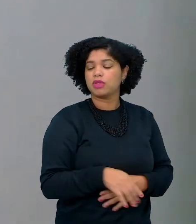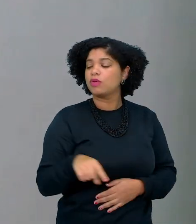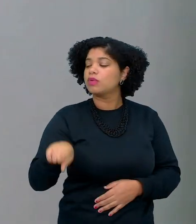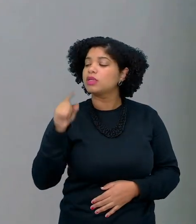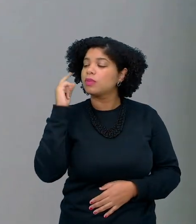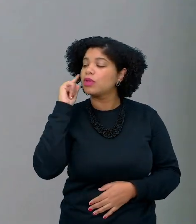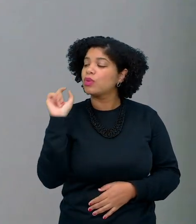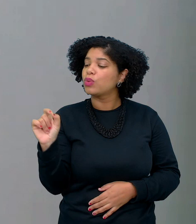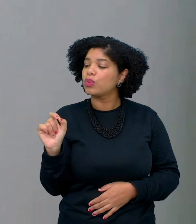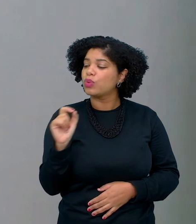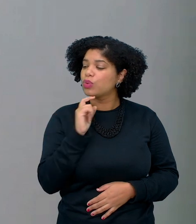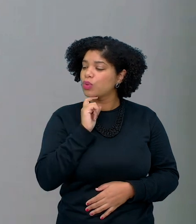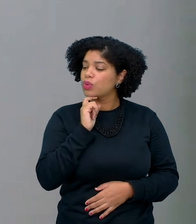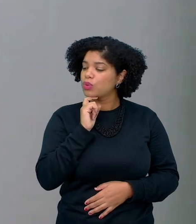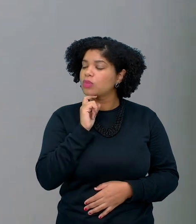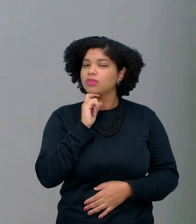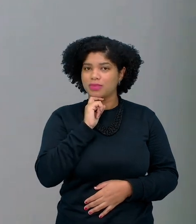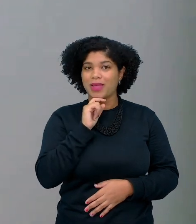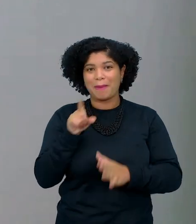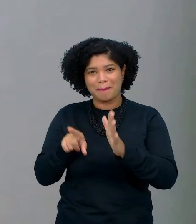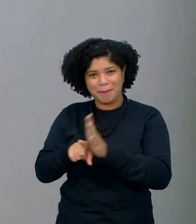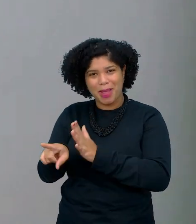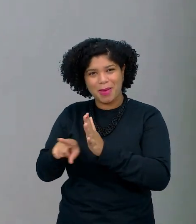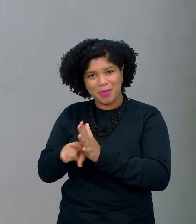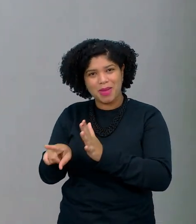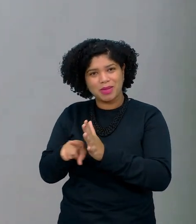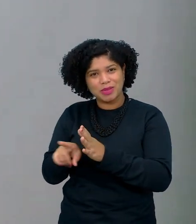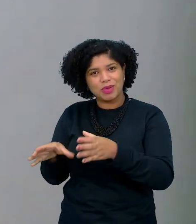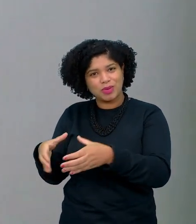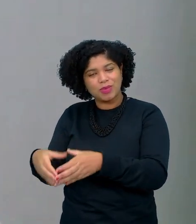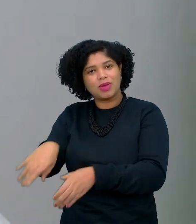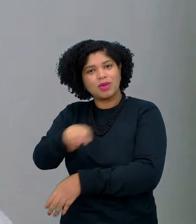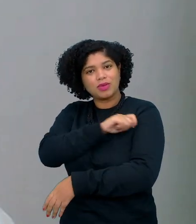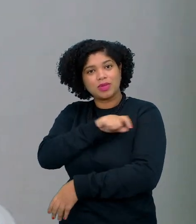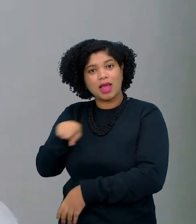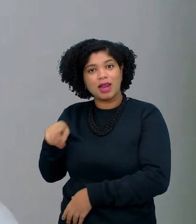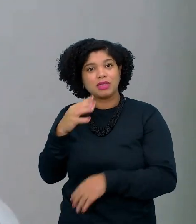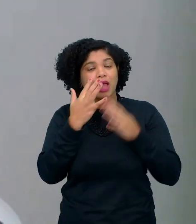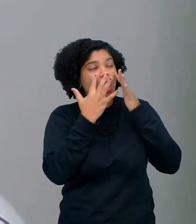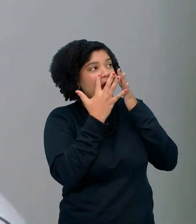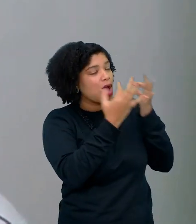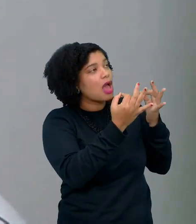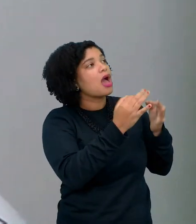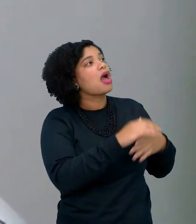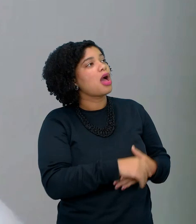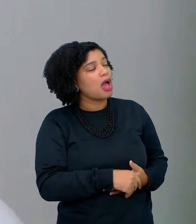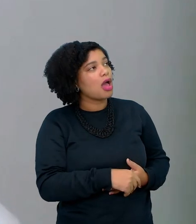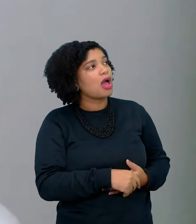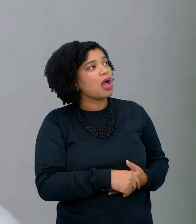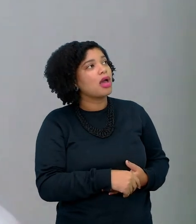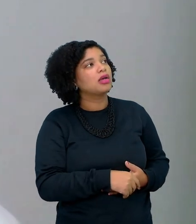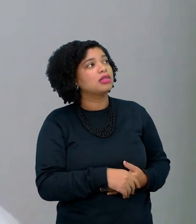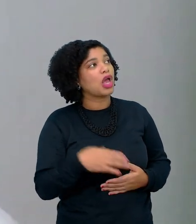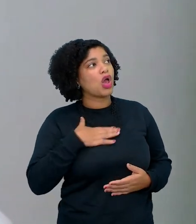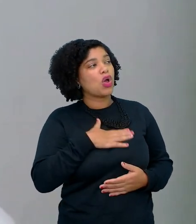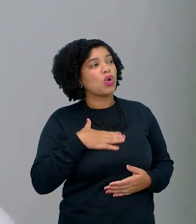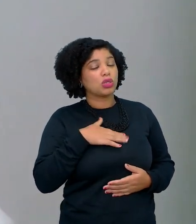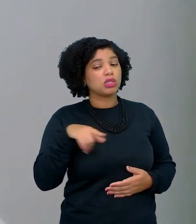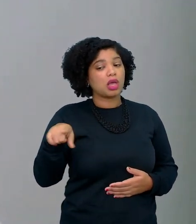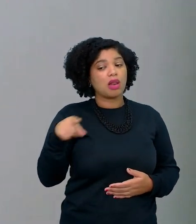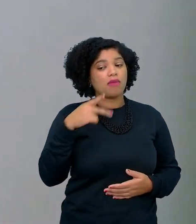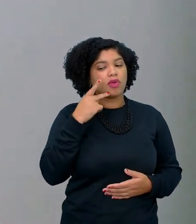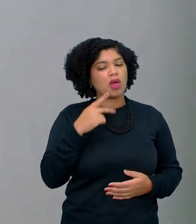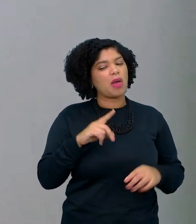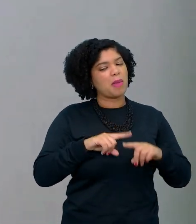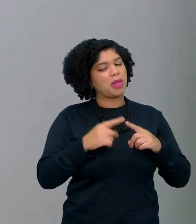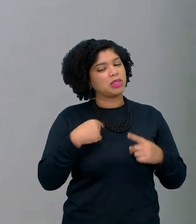vocês pensam? Então, dessa forma, os alunos ficam atentos. Ah, eu gostei da resposta daquele colega, mas eu